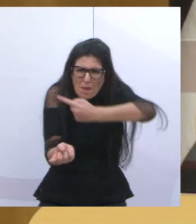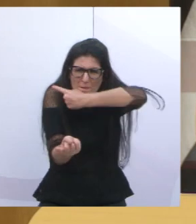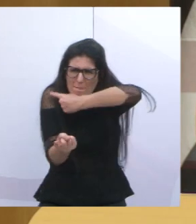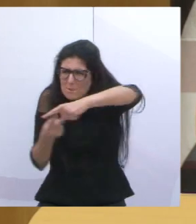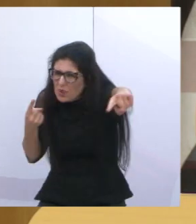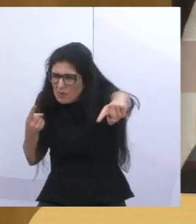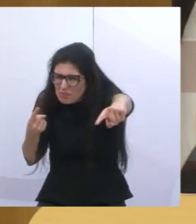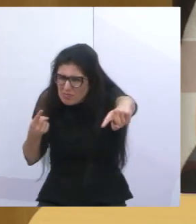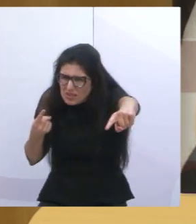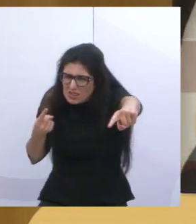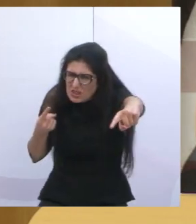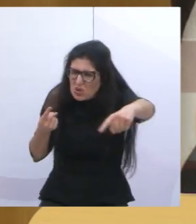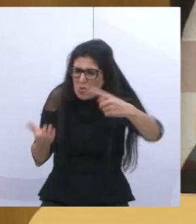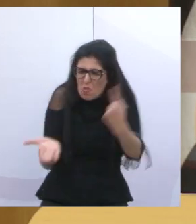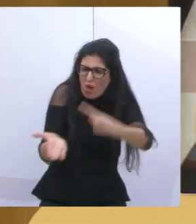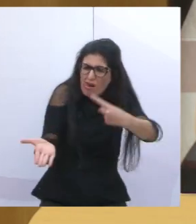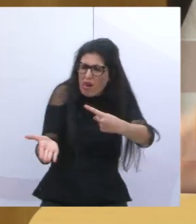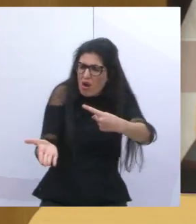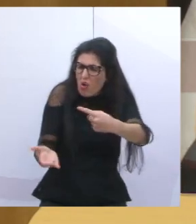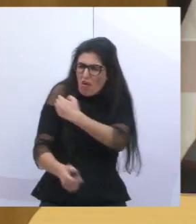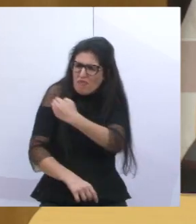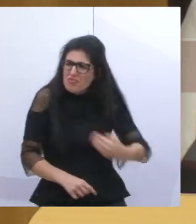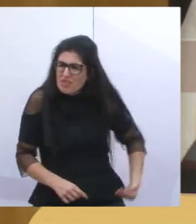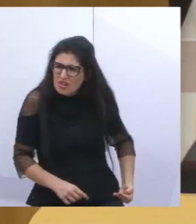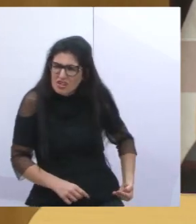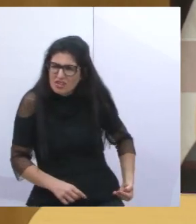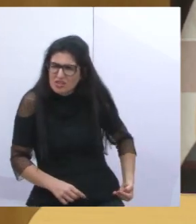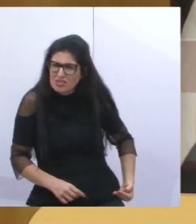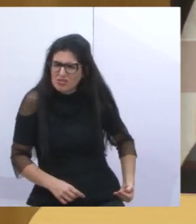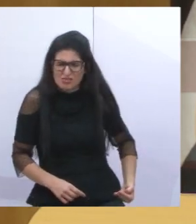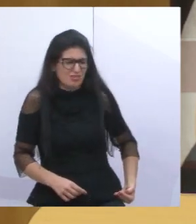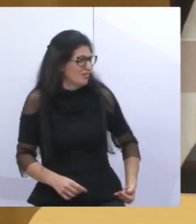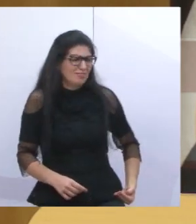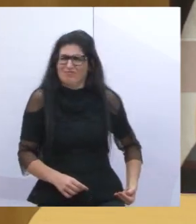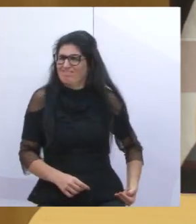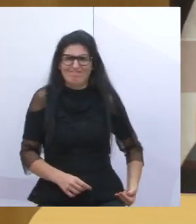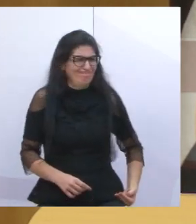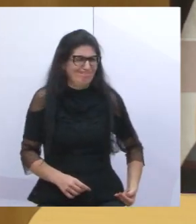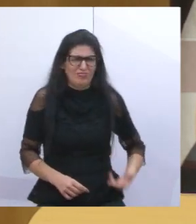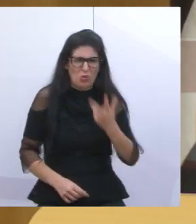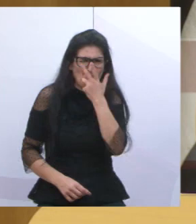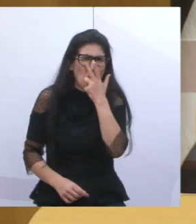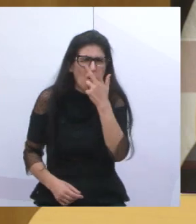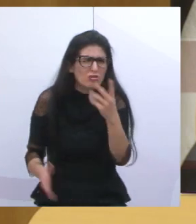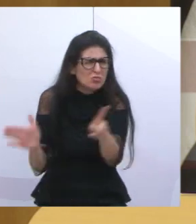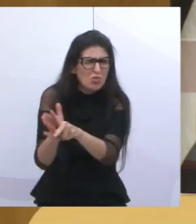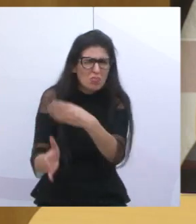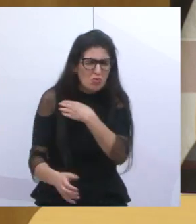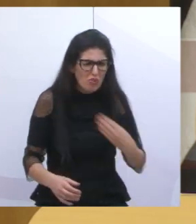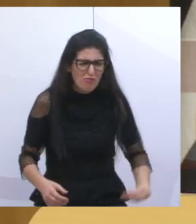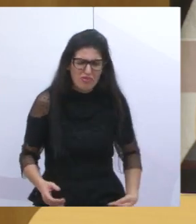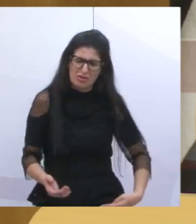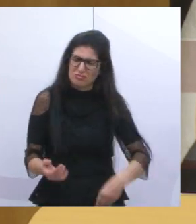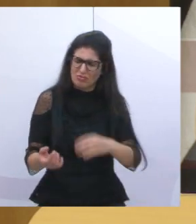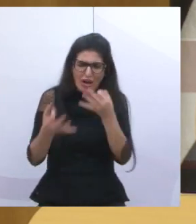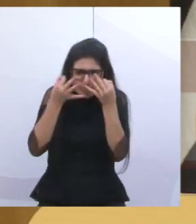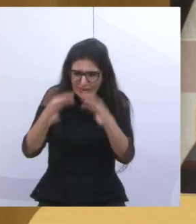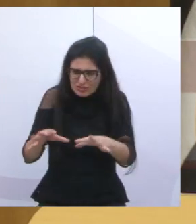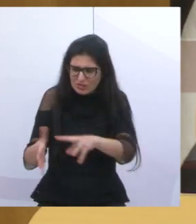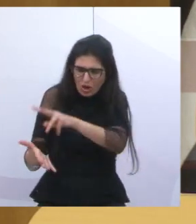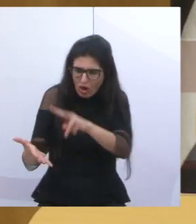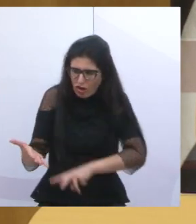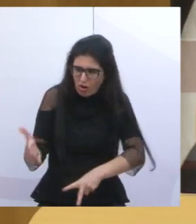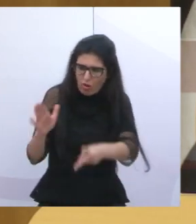tipo de parceria com o poder público? Eu penso que isso não deva ter sido avaliado pelo governo. Eu penso que, ao mandar